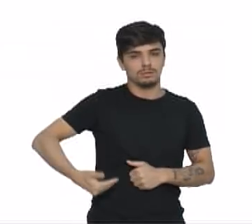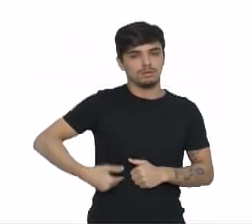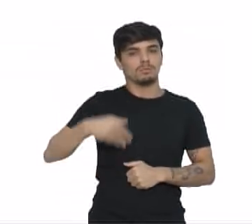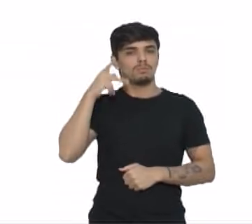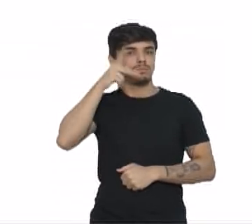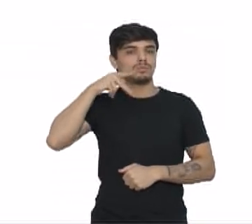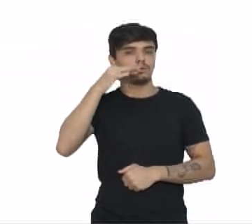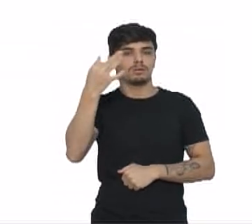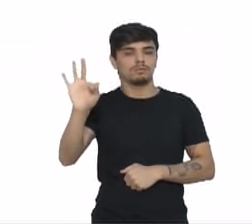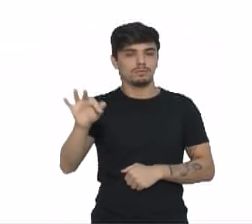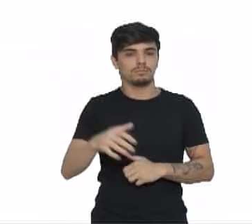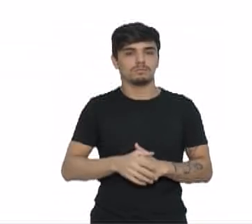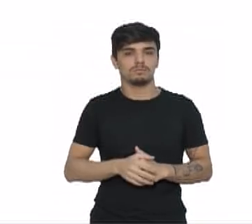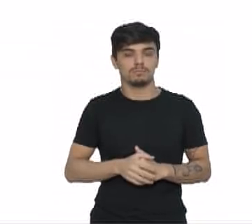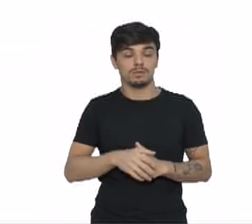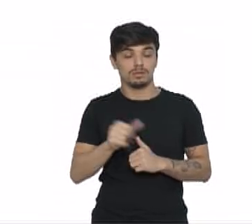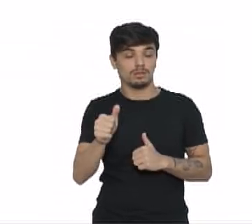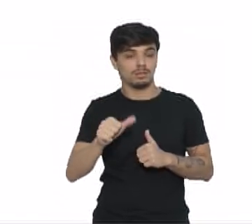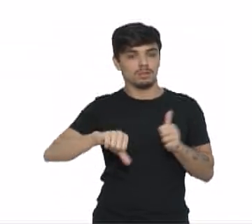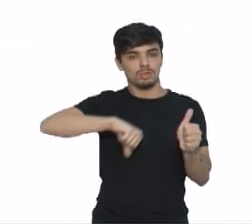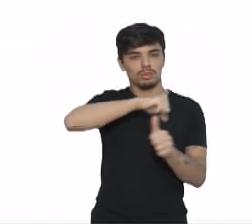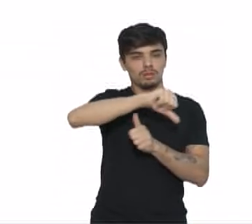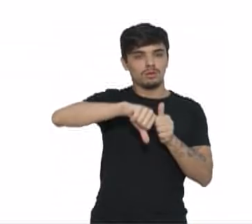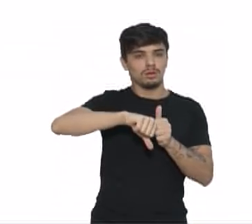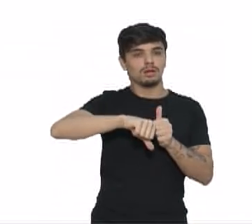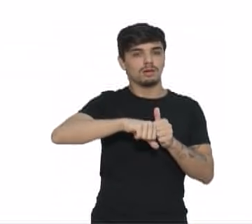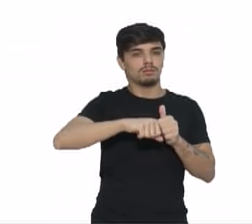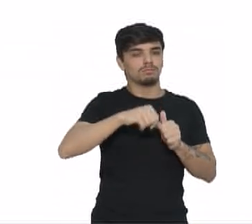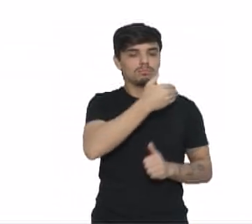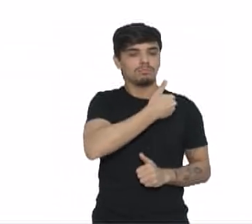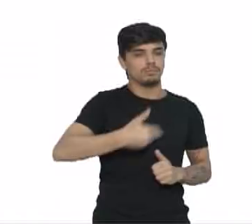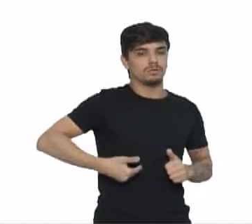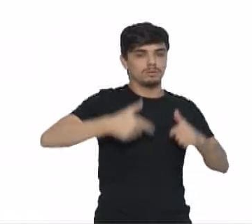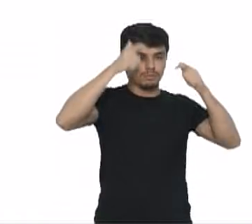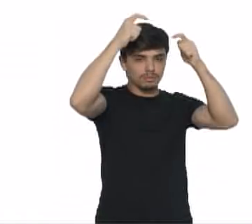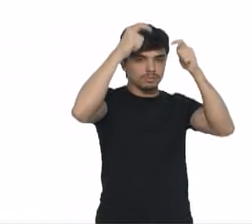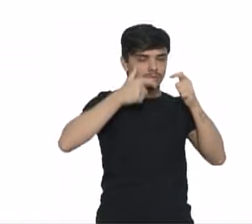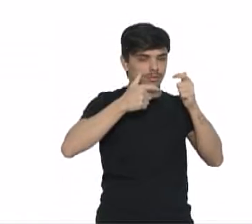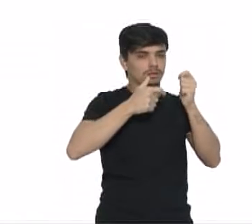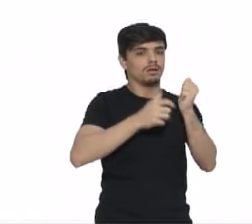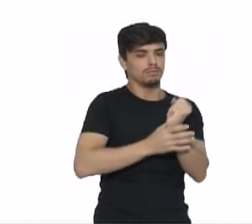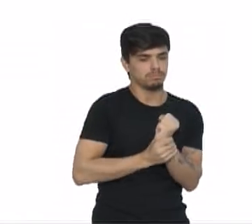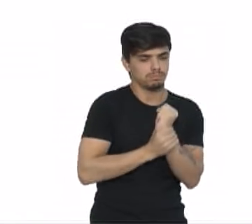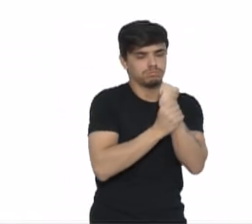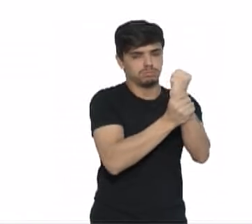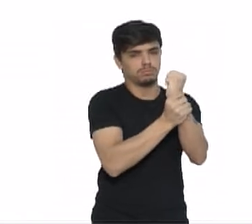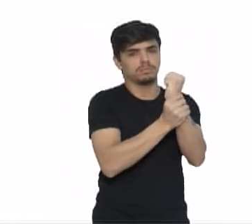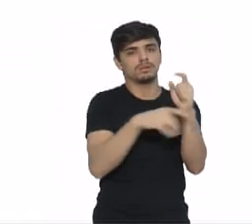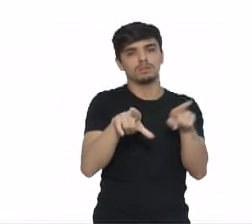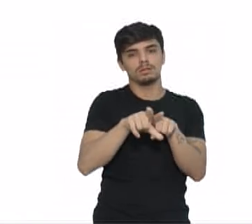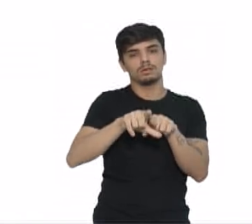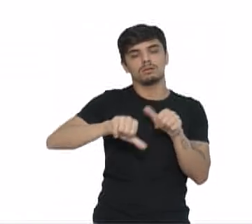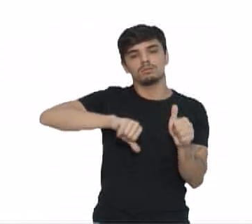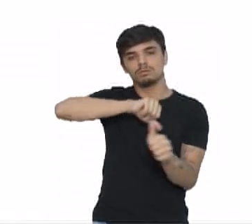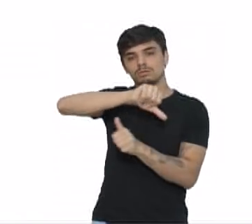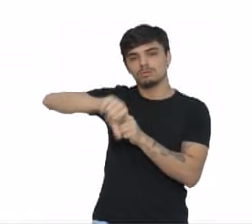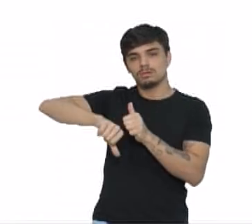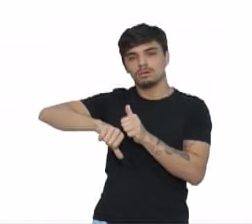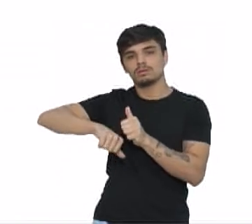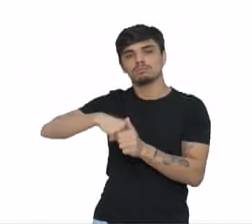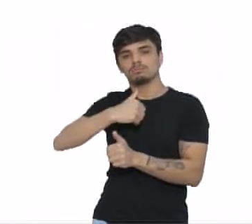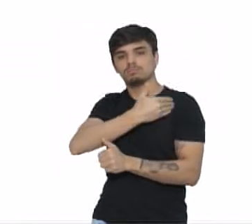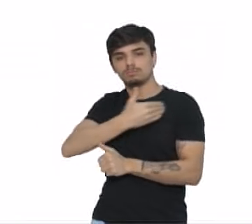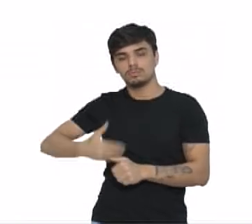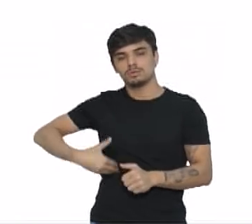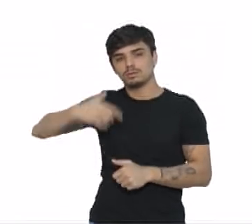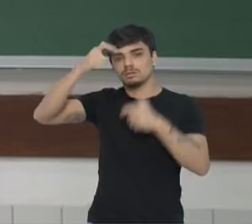ser de uma monarquia absolutista, ela se torna uma monarquia constitucional e depois ela se torna em uma